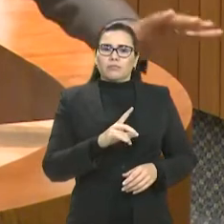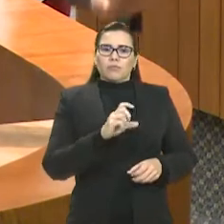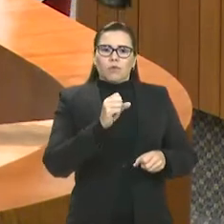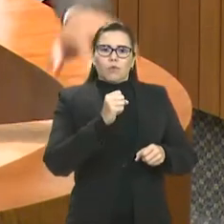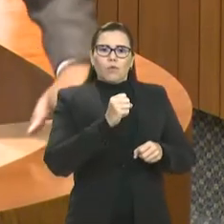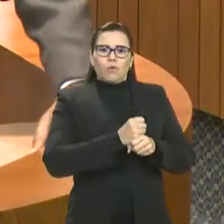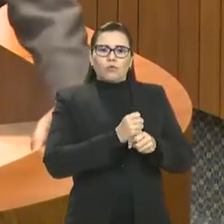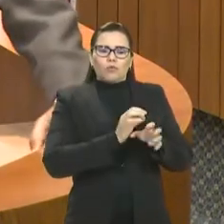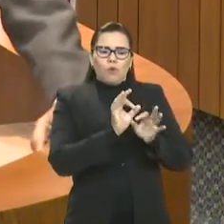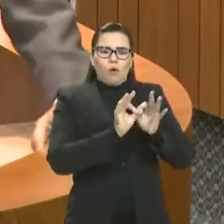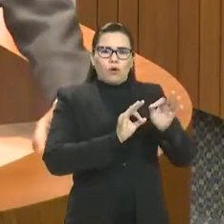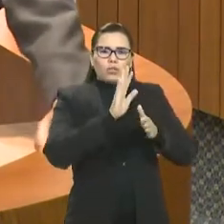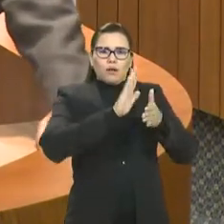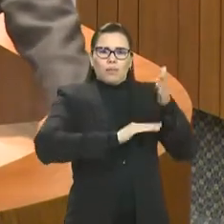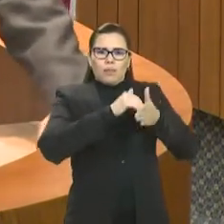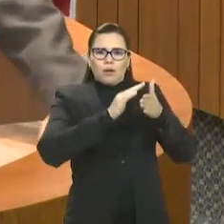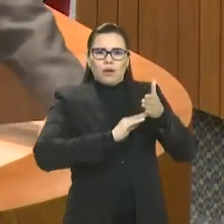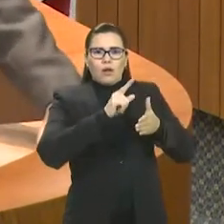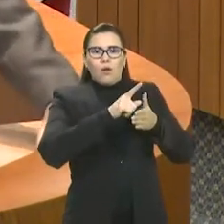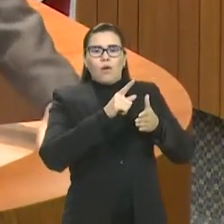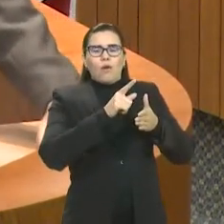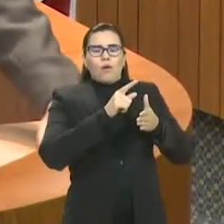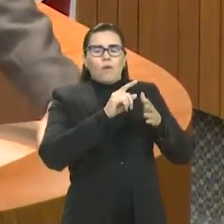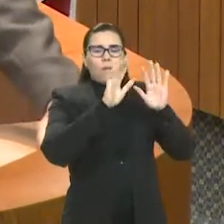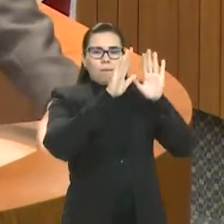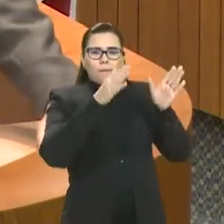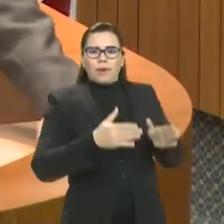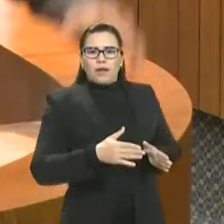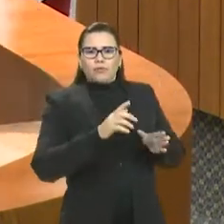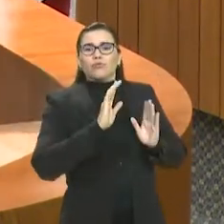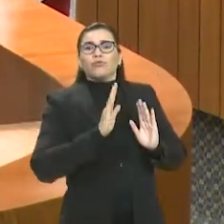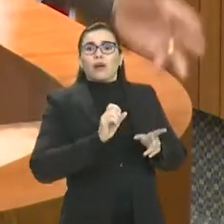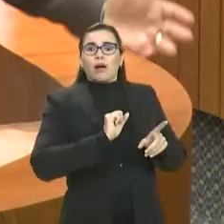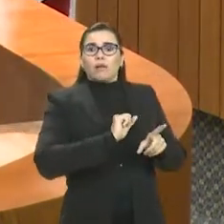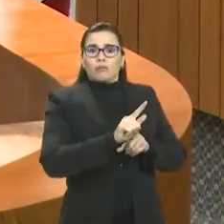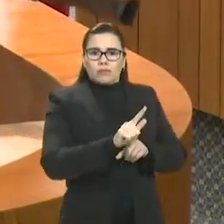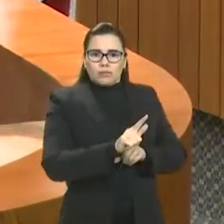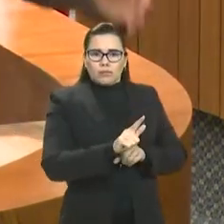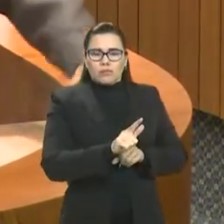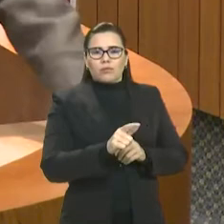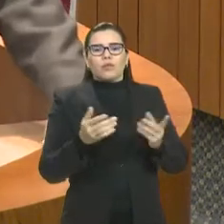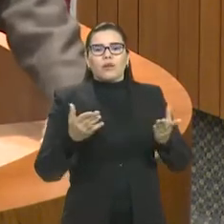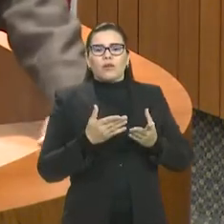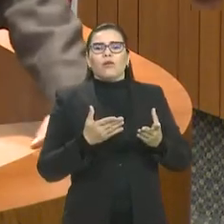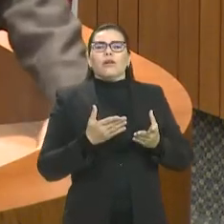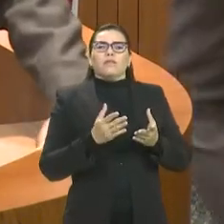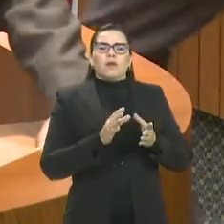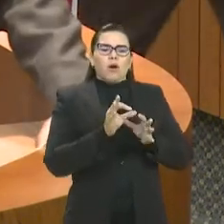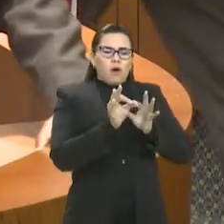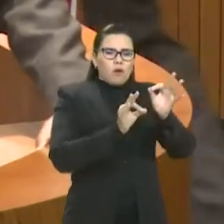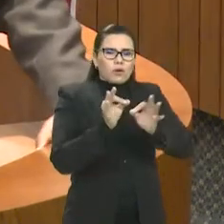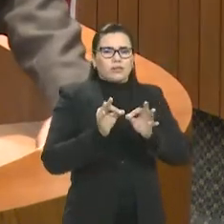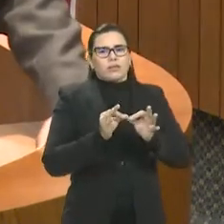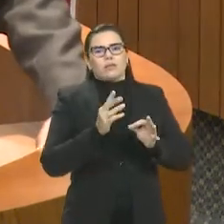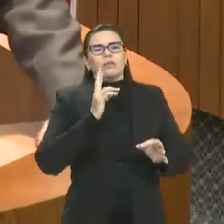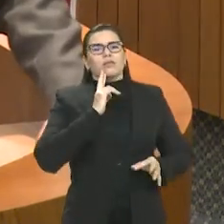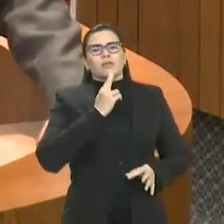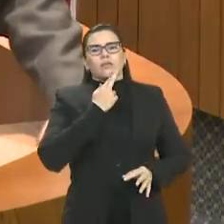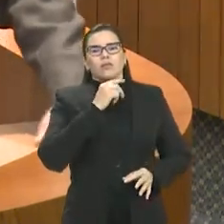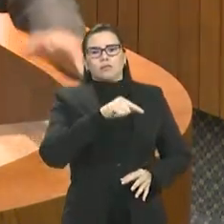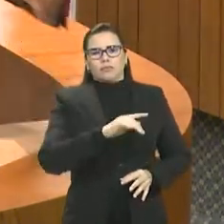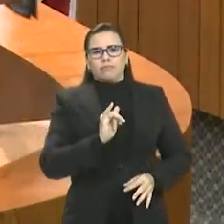foi locado através da SEGEP, através das SEDES. E agora será implantado mais esse restaurante popular